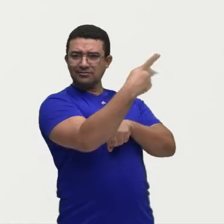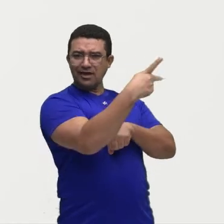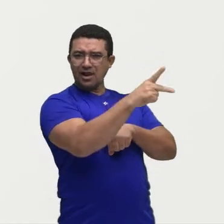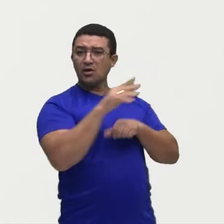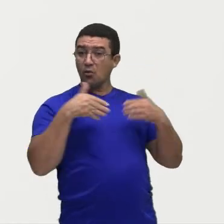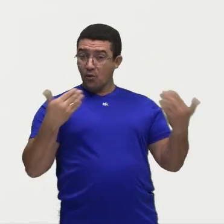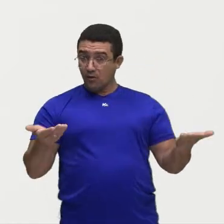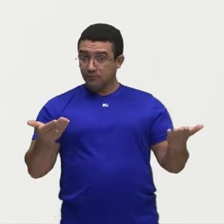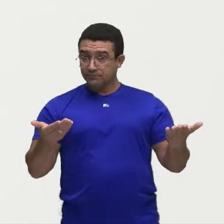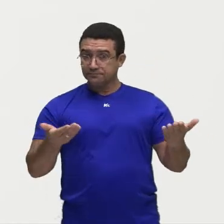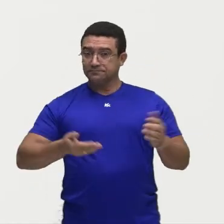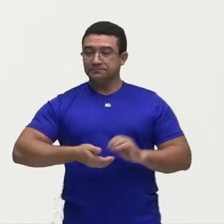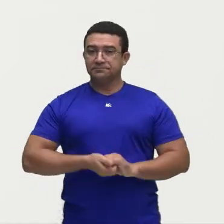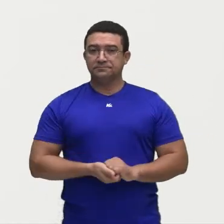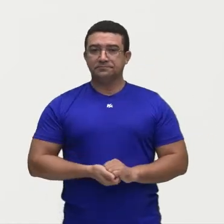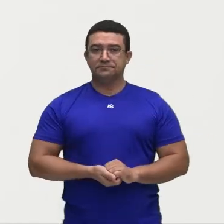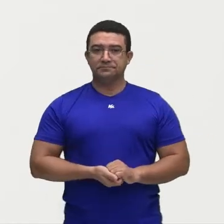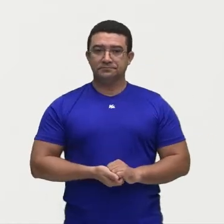resposta.